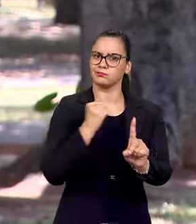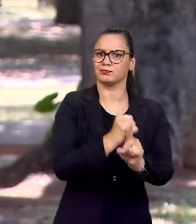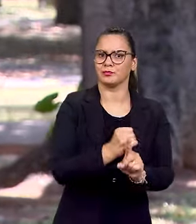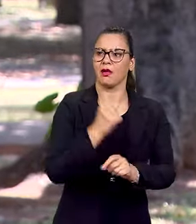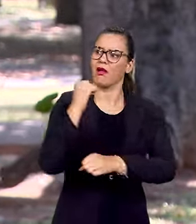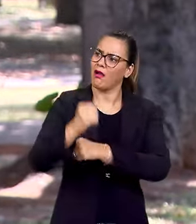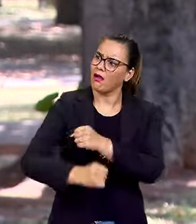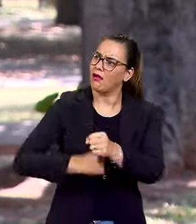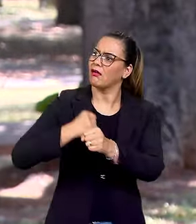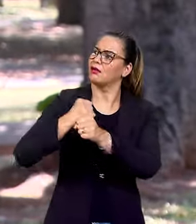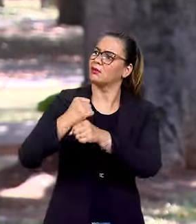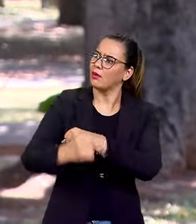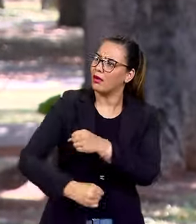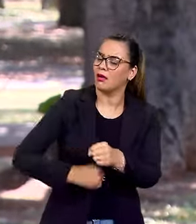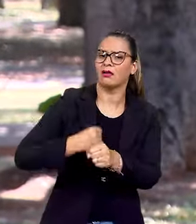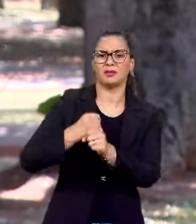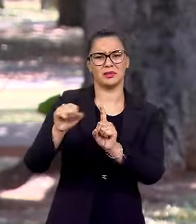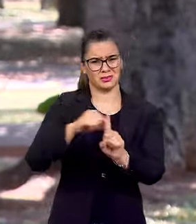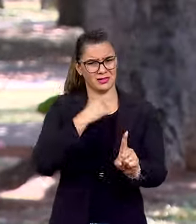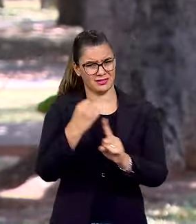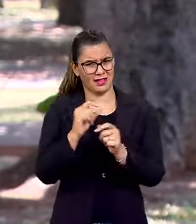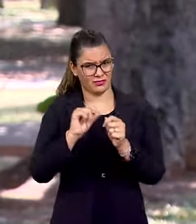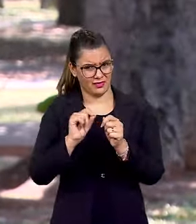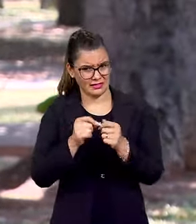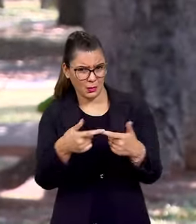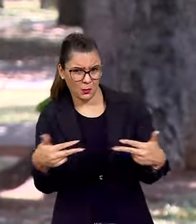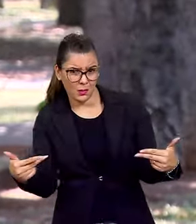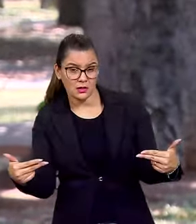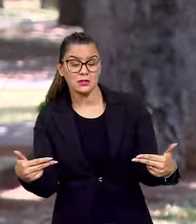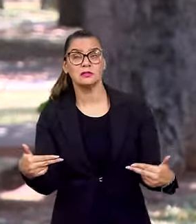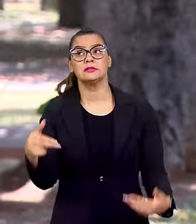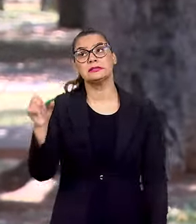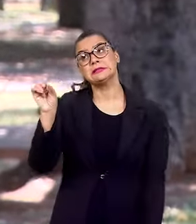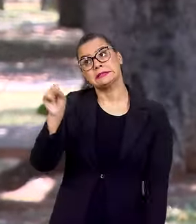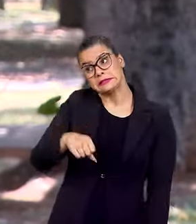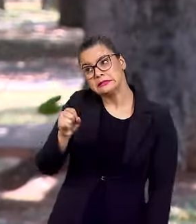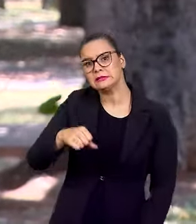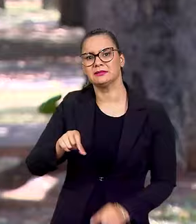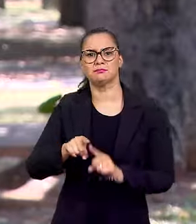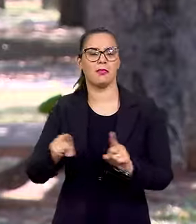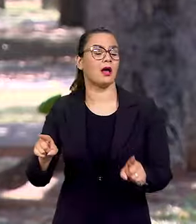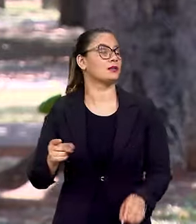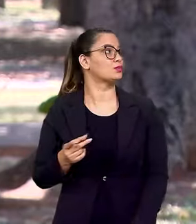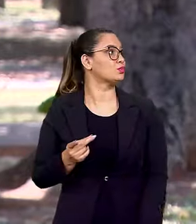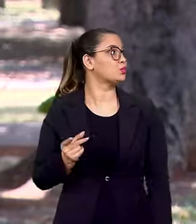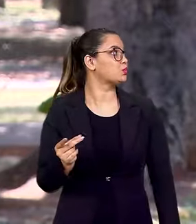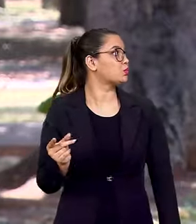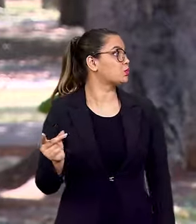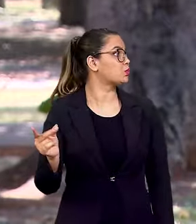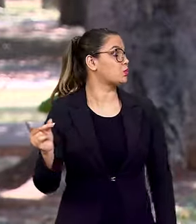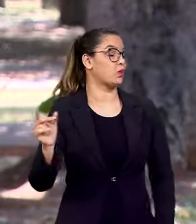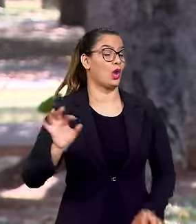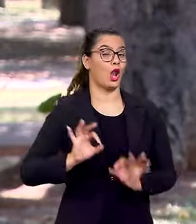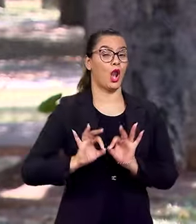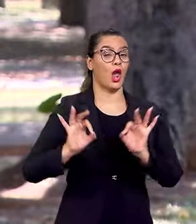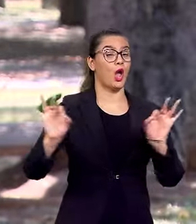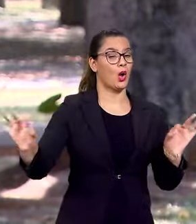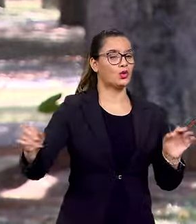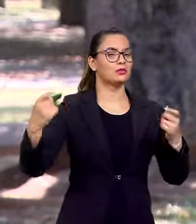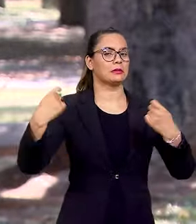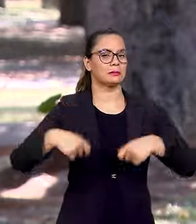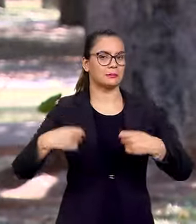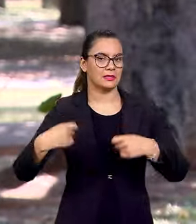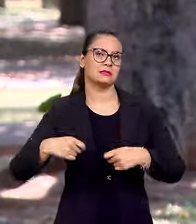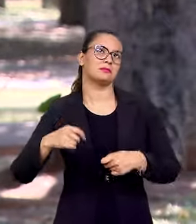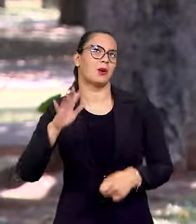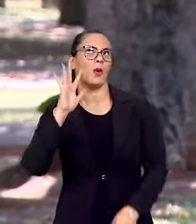feminicídio. Entra ano, sai ano. Como sociedade, estamos fazendo alguma coisa? Até estamos, mas longe, muito longe do que